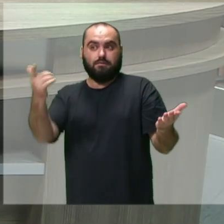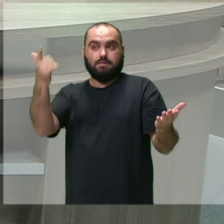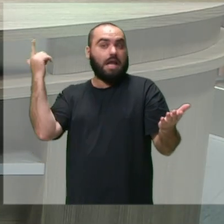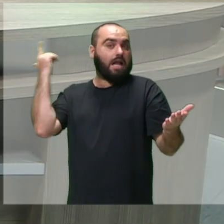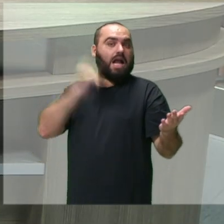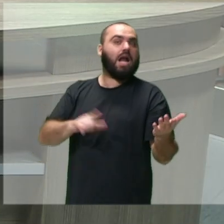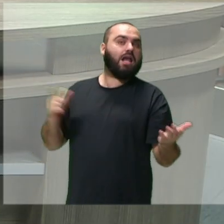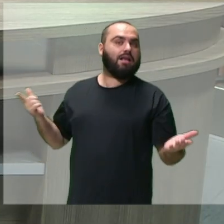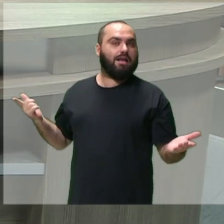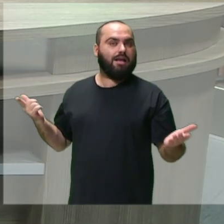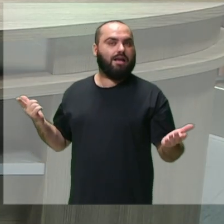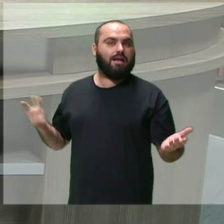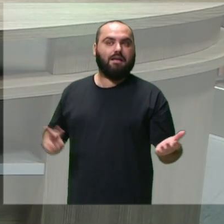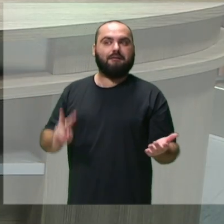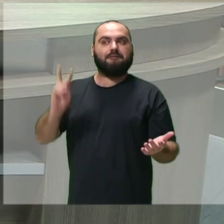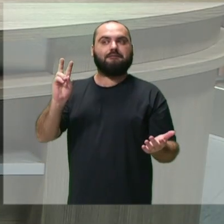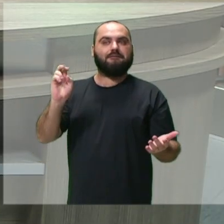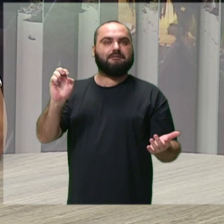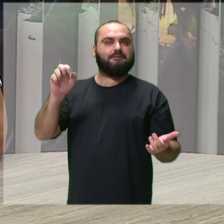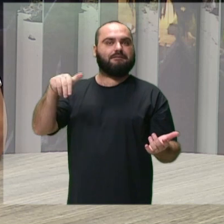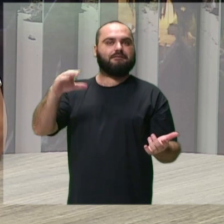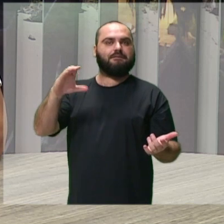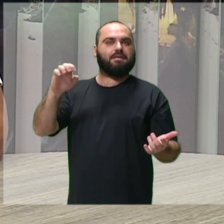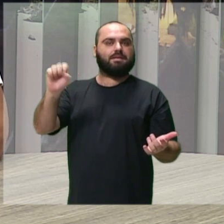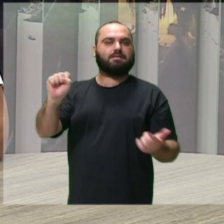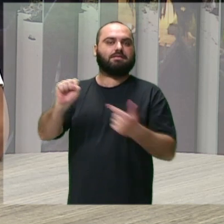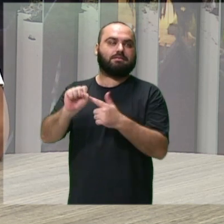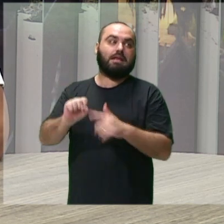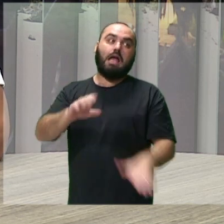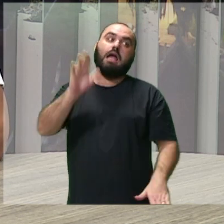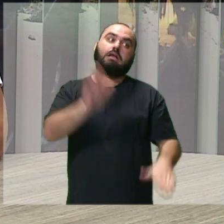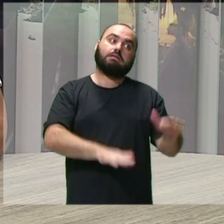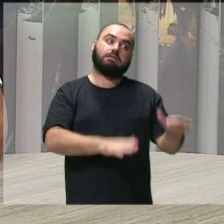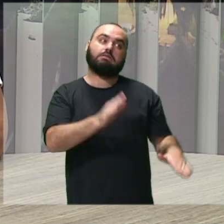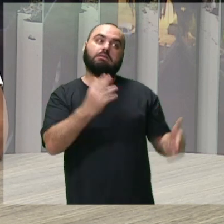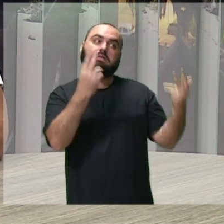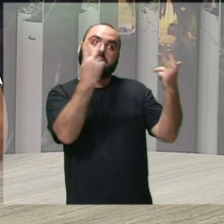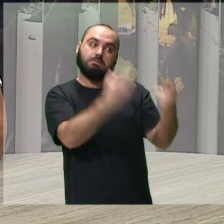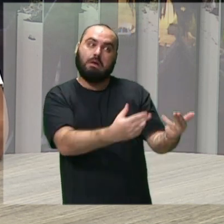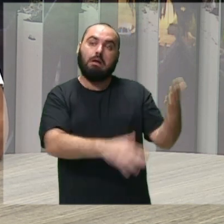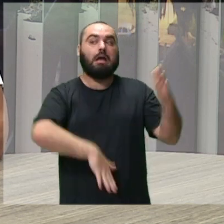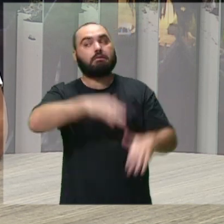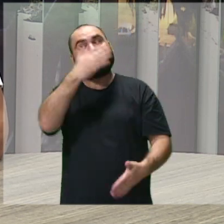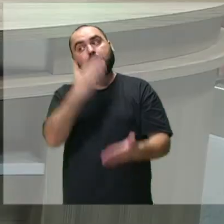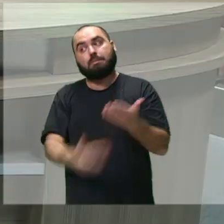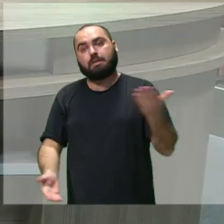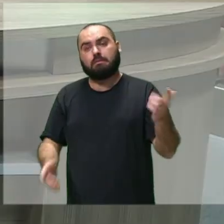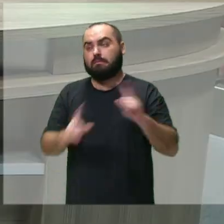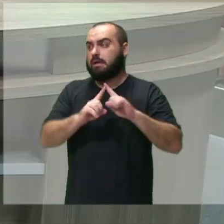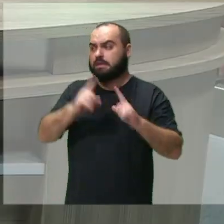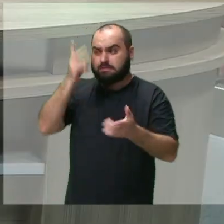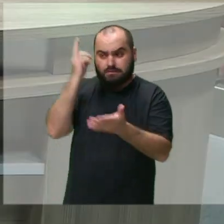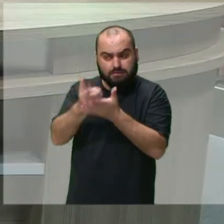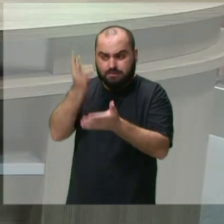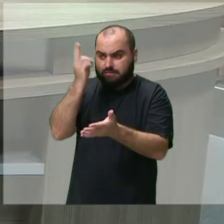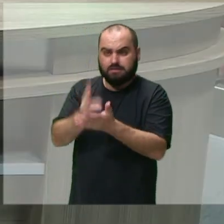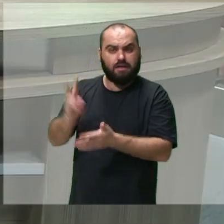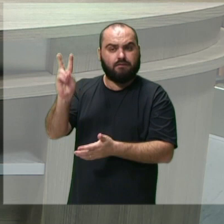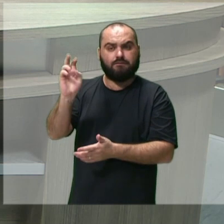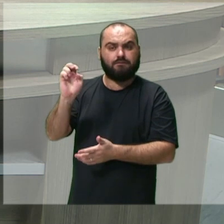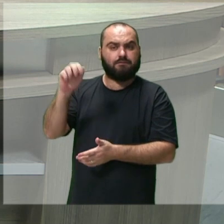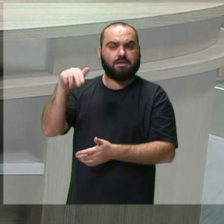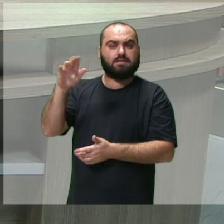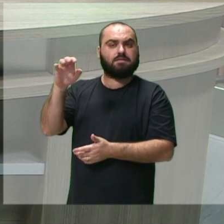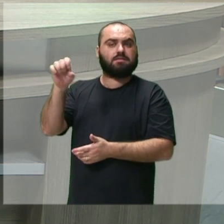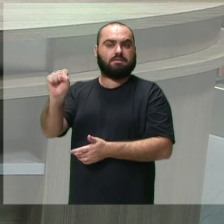é? Às vezes empates e às vezes perdes, né? Segundo alguns Não, amigos, né? mas na maior parte das vezes vences. Graças